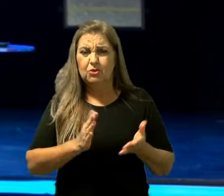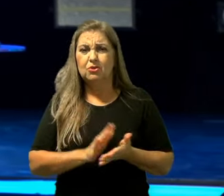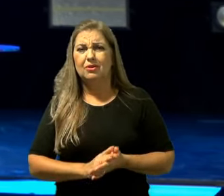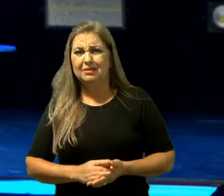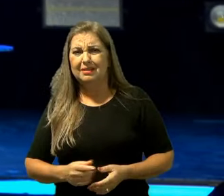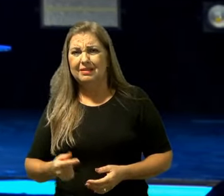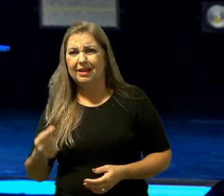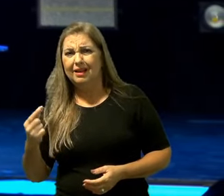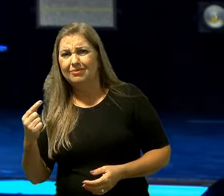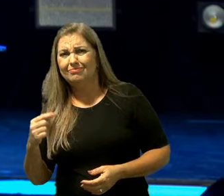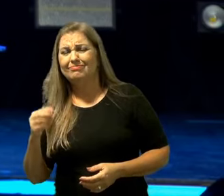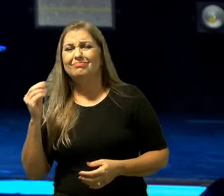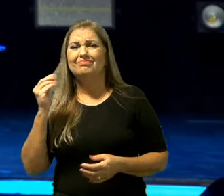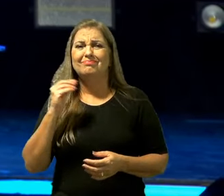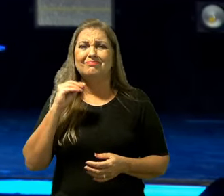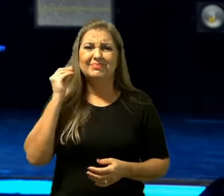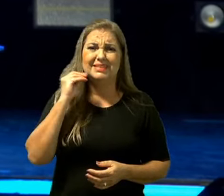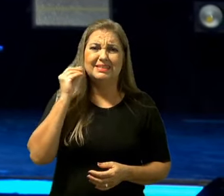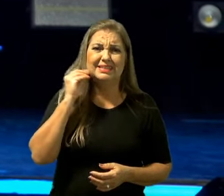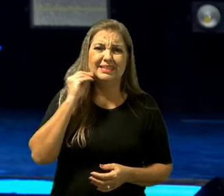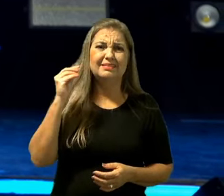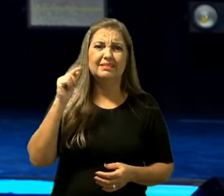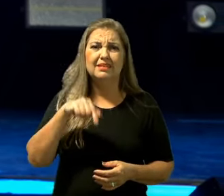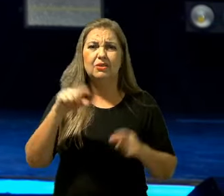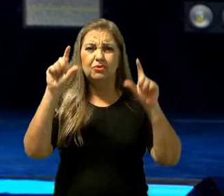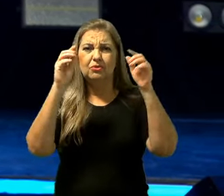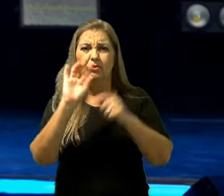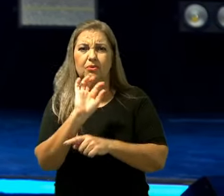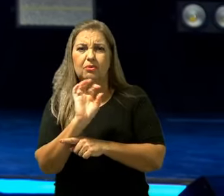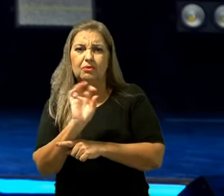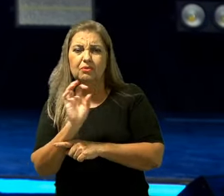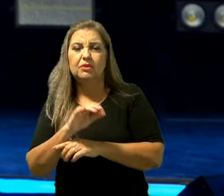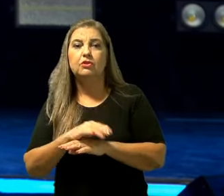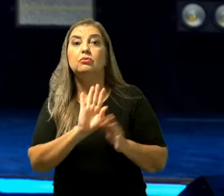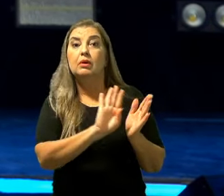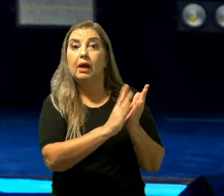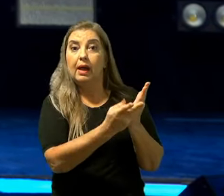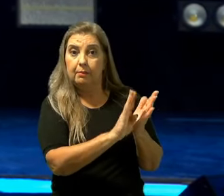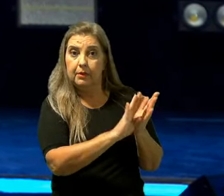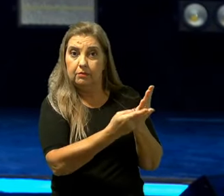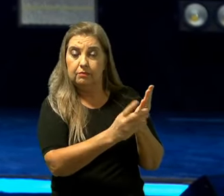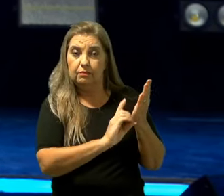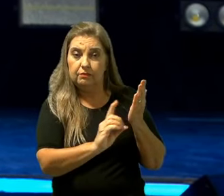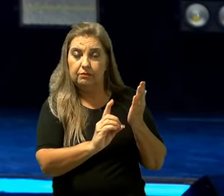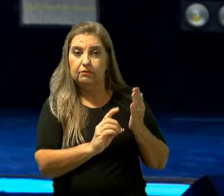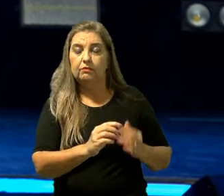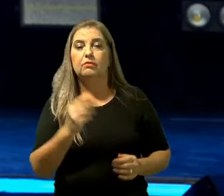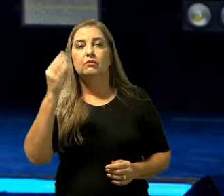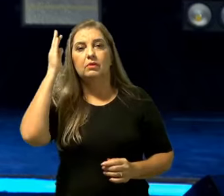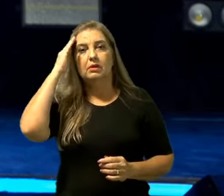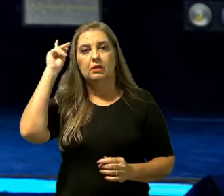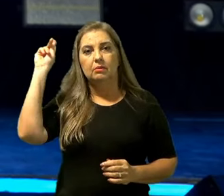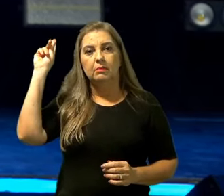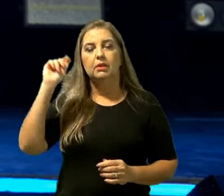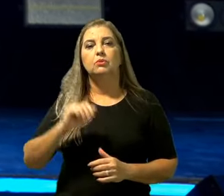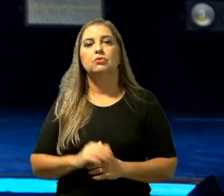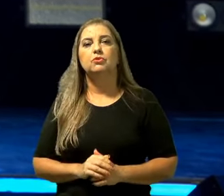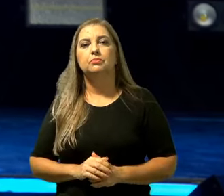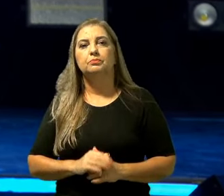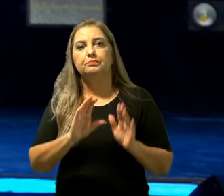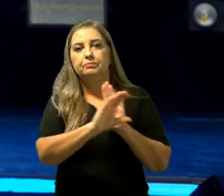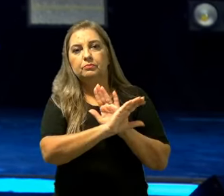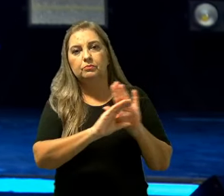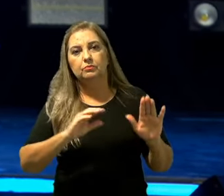abrir ali, vamos ler um texto. Abra sua Bíblia comigo em Hebreus capítulo 11.